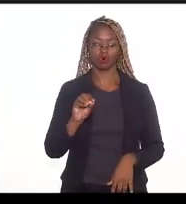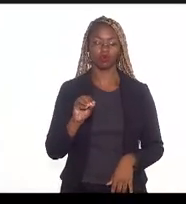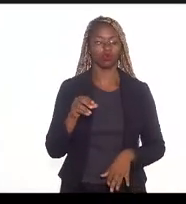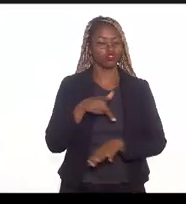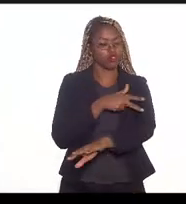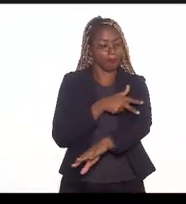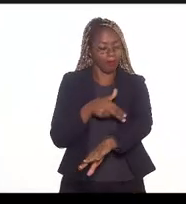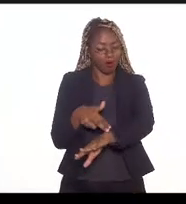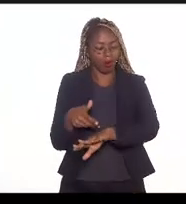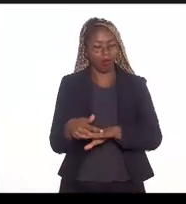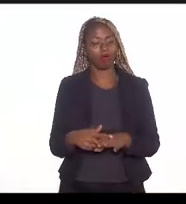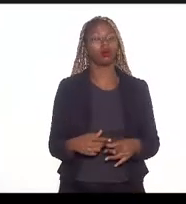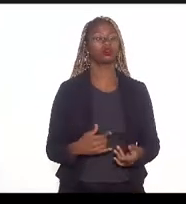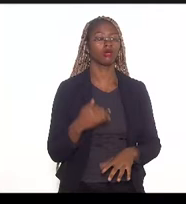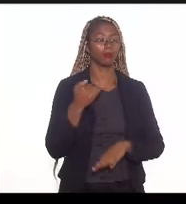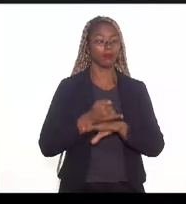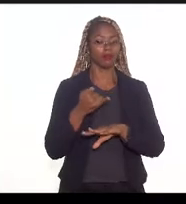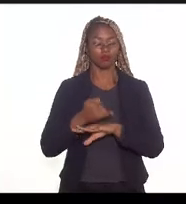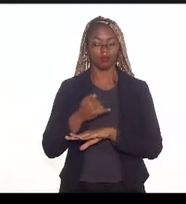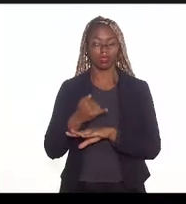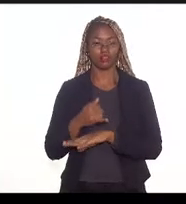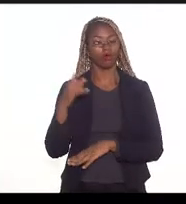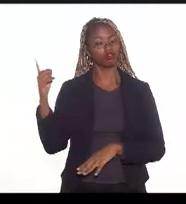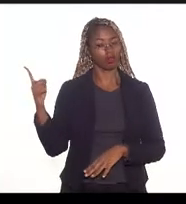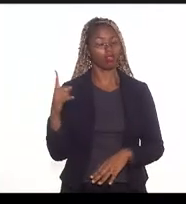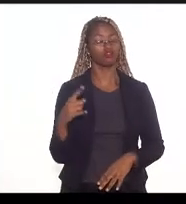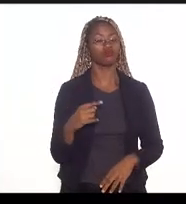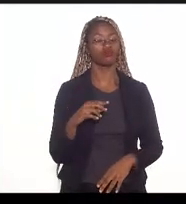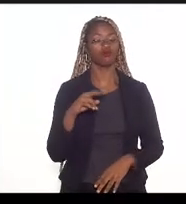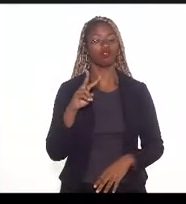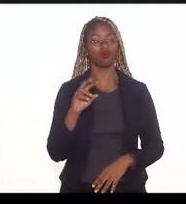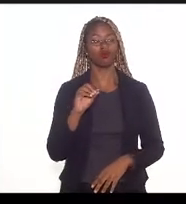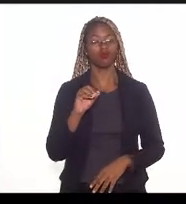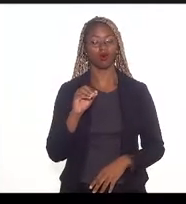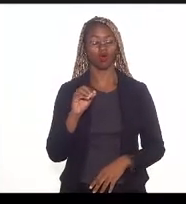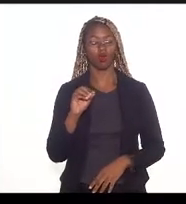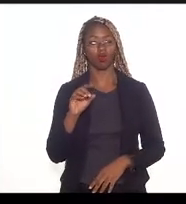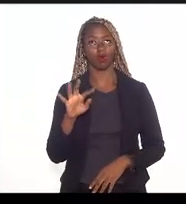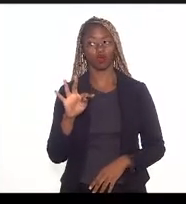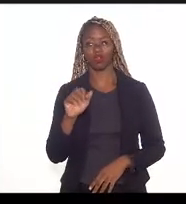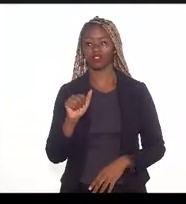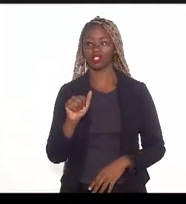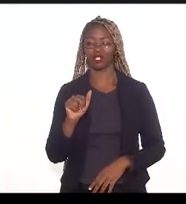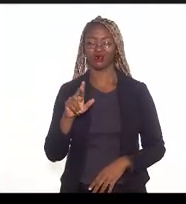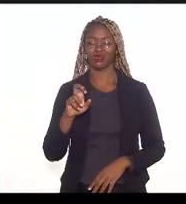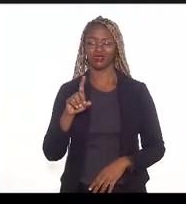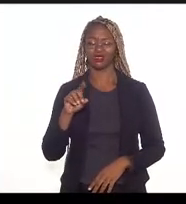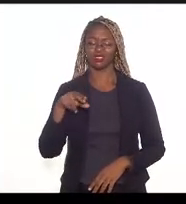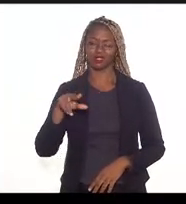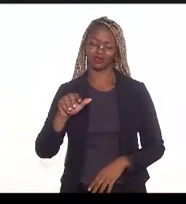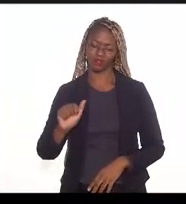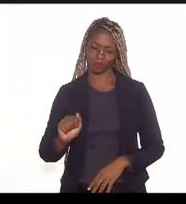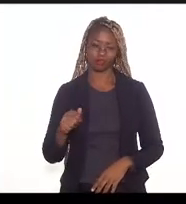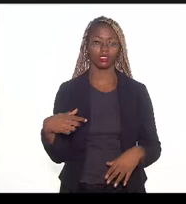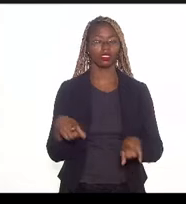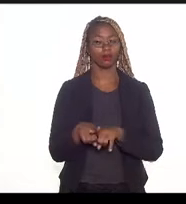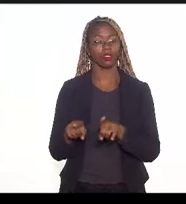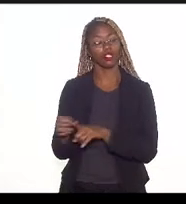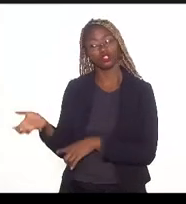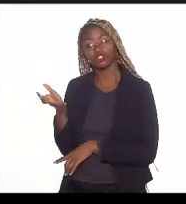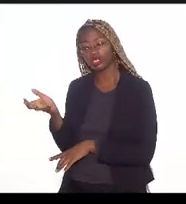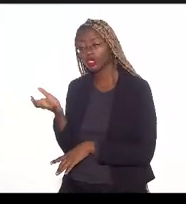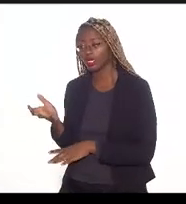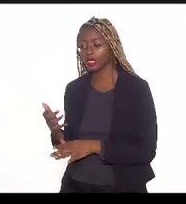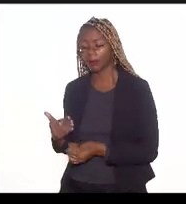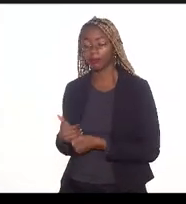de moda, o Metal Mecânico de Volta Redonda. A gente está também procurando novas parcerias com os municípios, a gente está procurando municípios que tenham um orçamento para